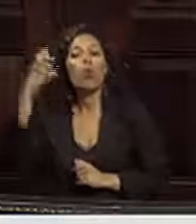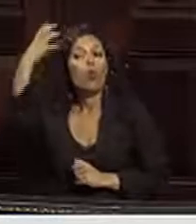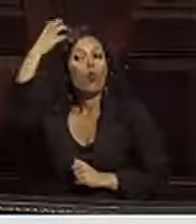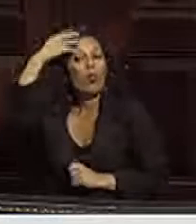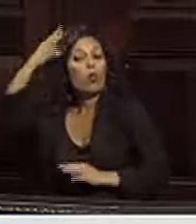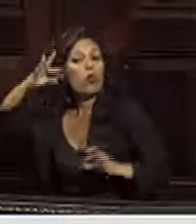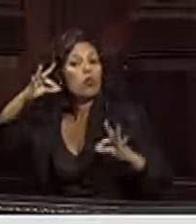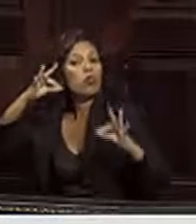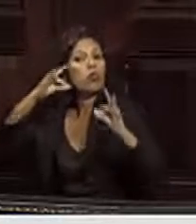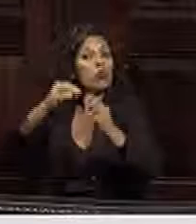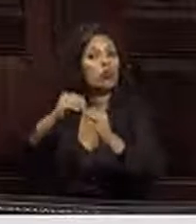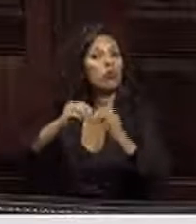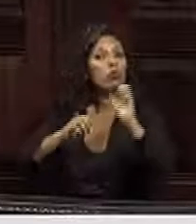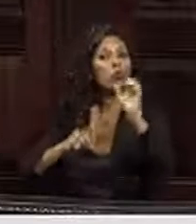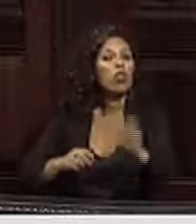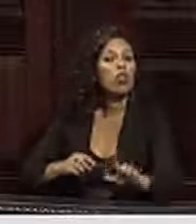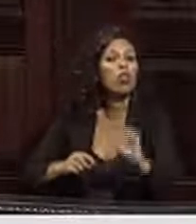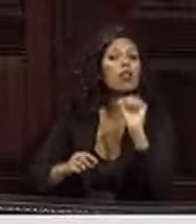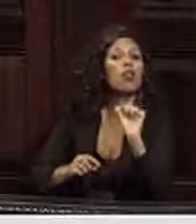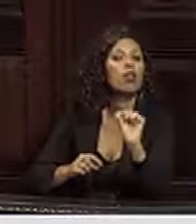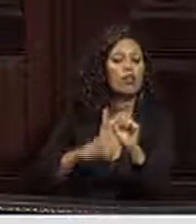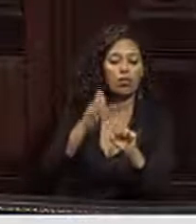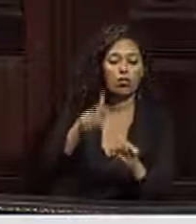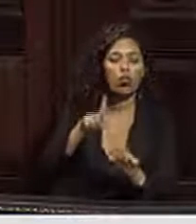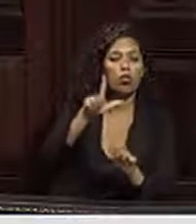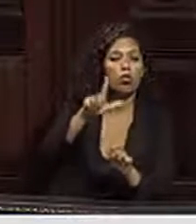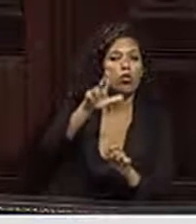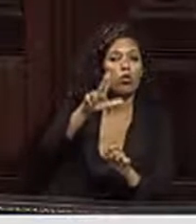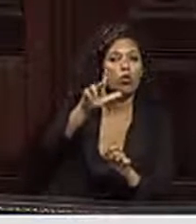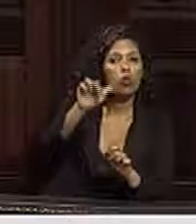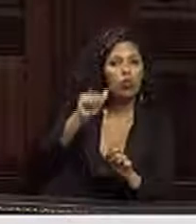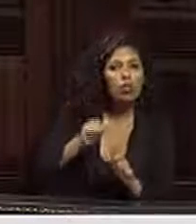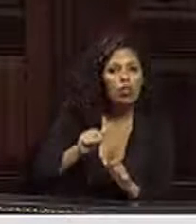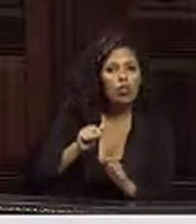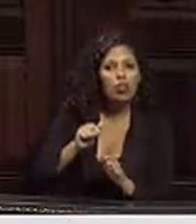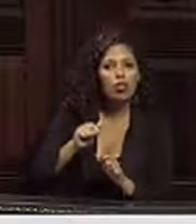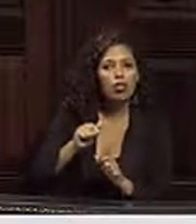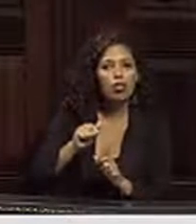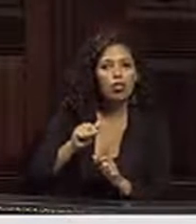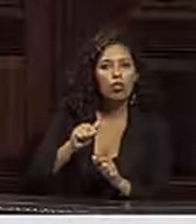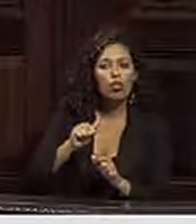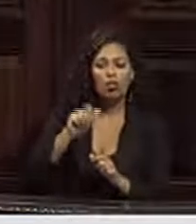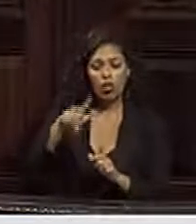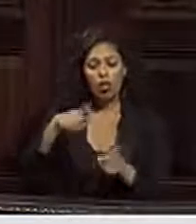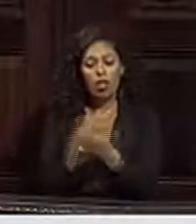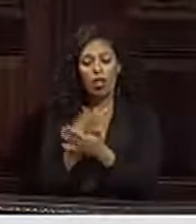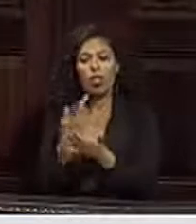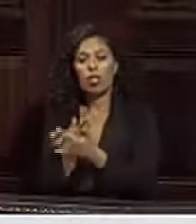Deputado Valdec, presidente em exercício, isso é uma lavagem cerebral.